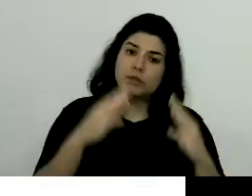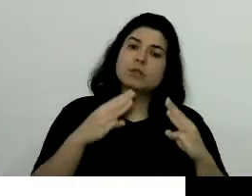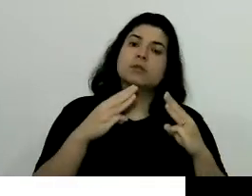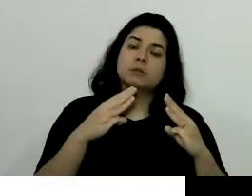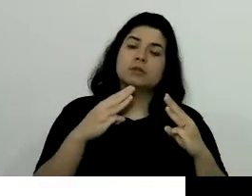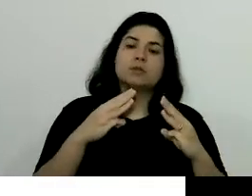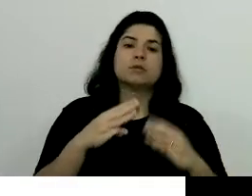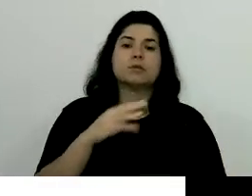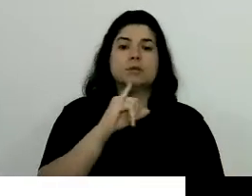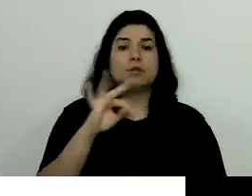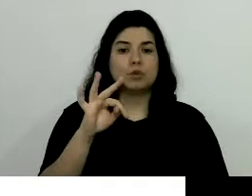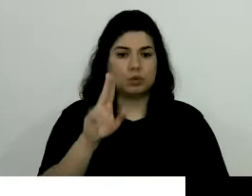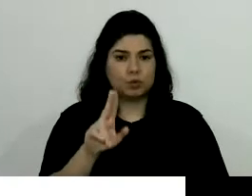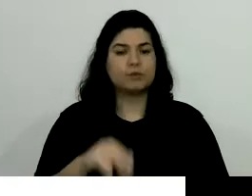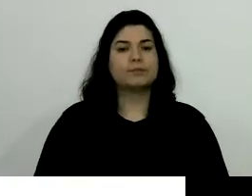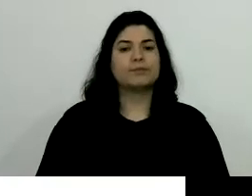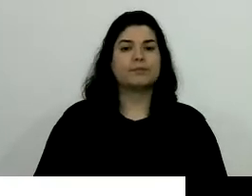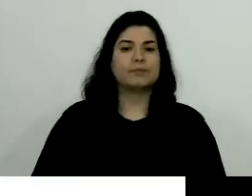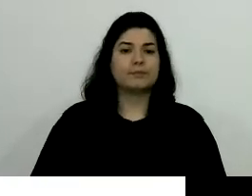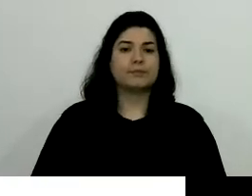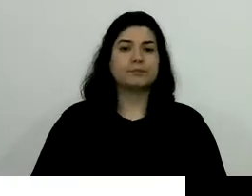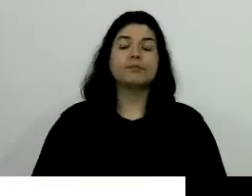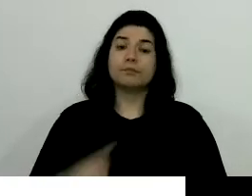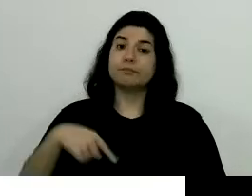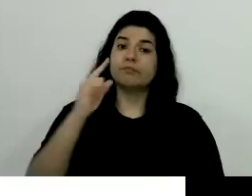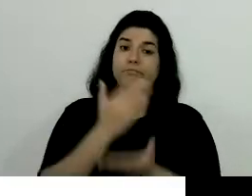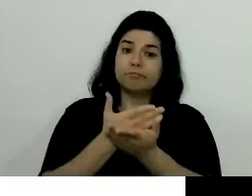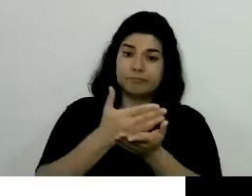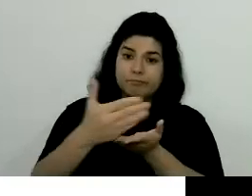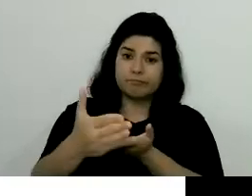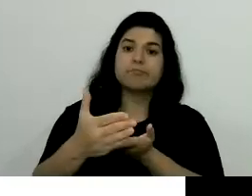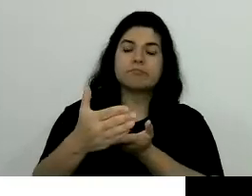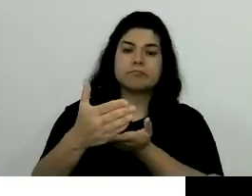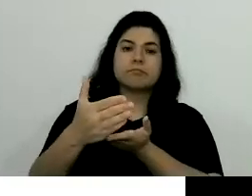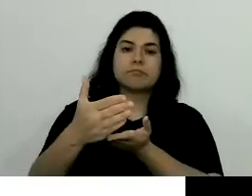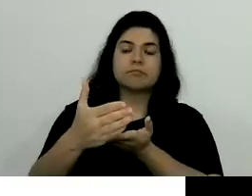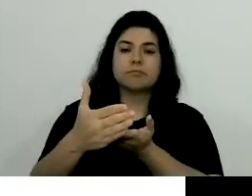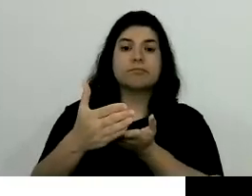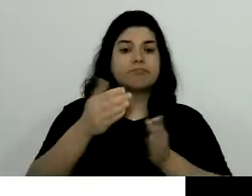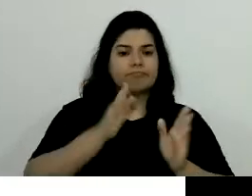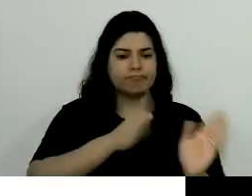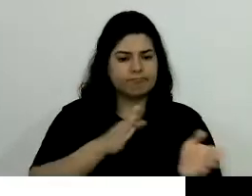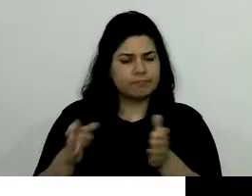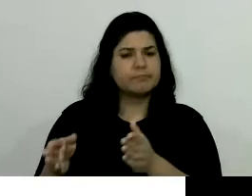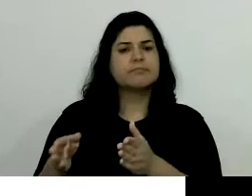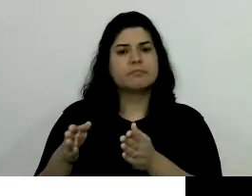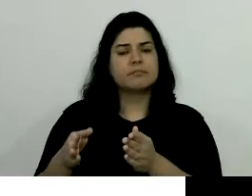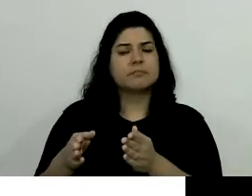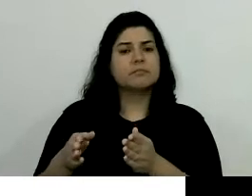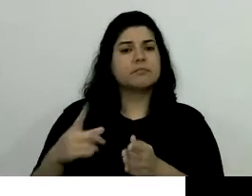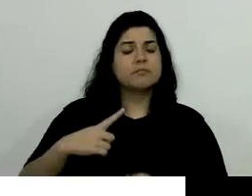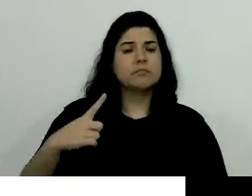Itu, né? Então, assim, nós começamos a, e parte desse processo